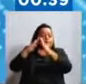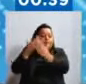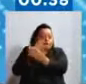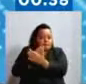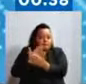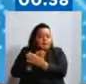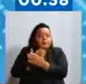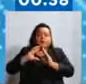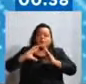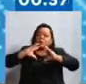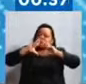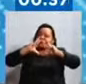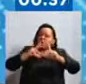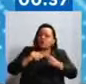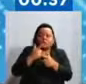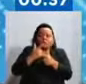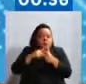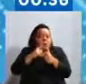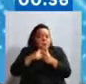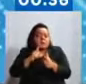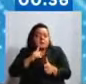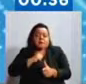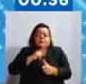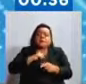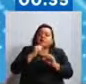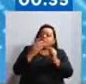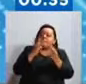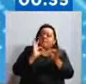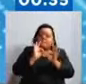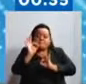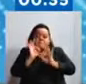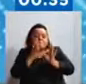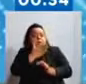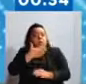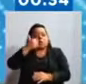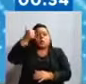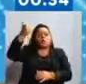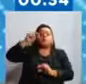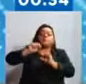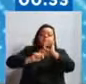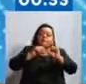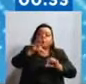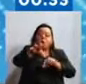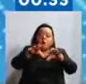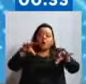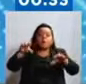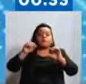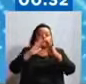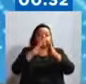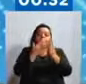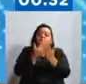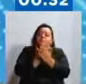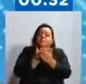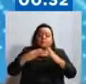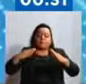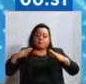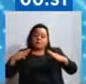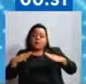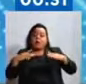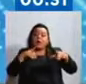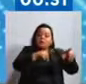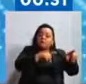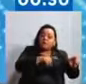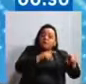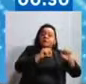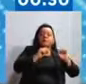providências, além de buscarmos as reformas e as melhorias nas unidades escolares, tanto da cidade, tanto da área rural. Vamos